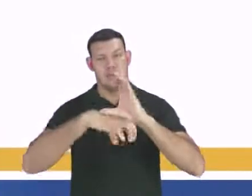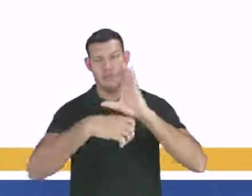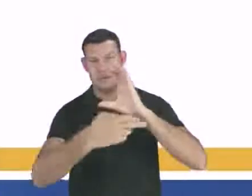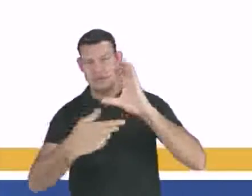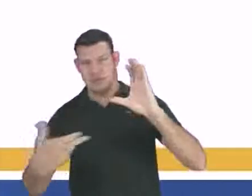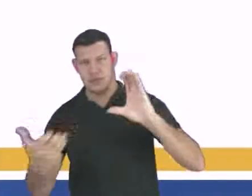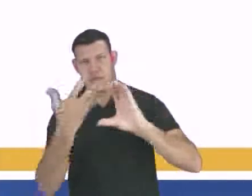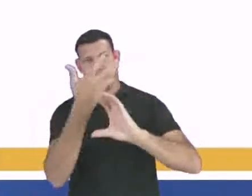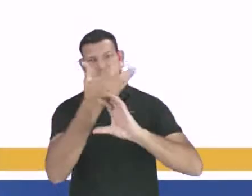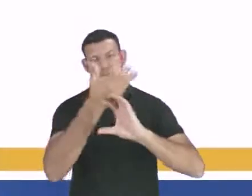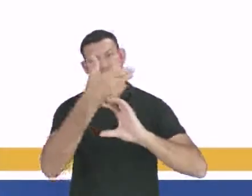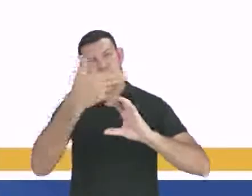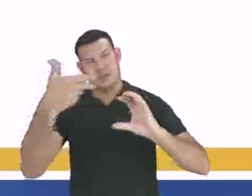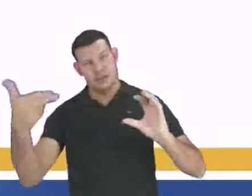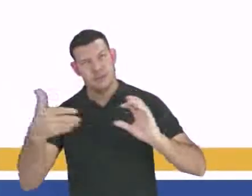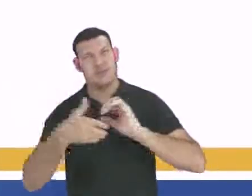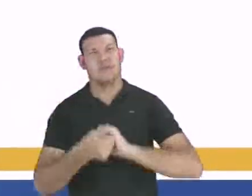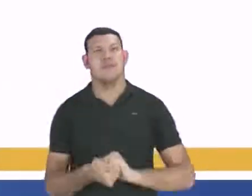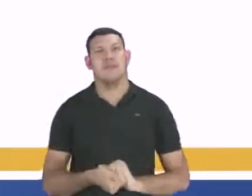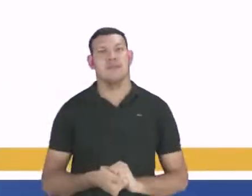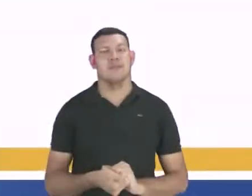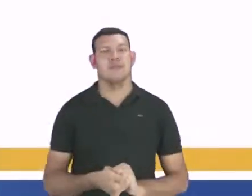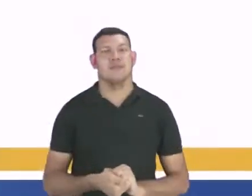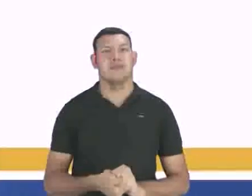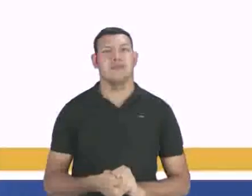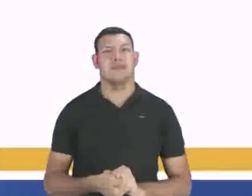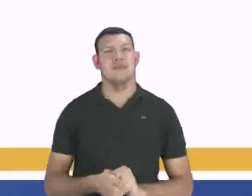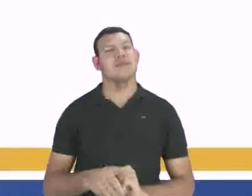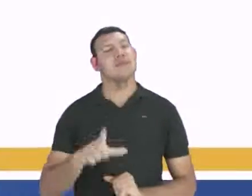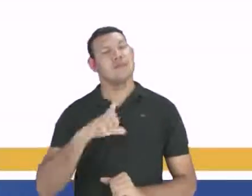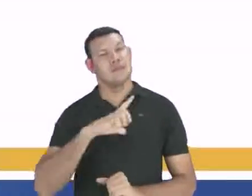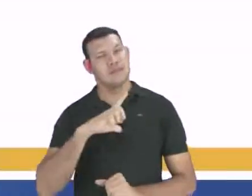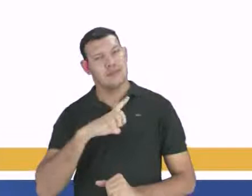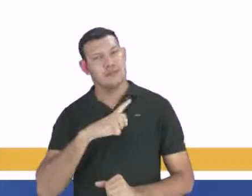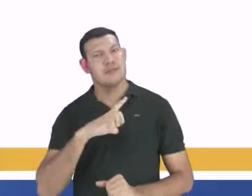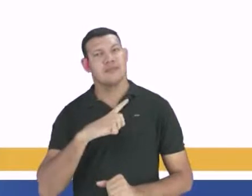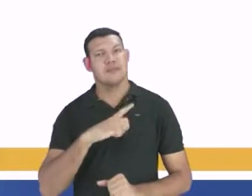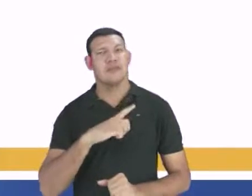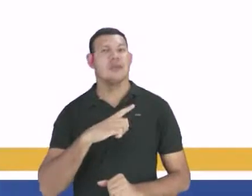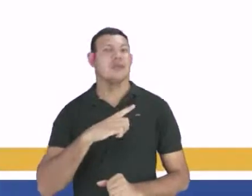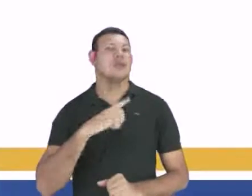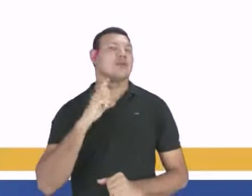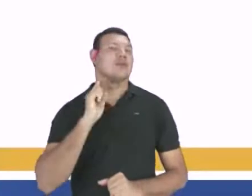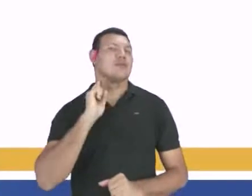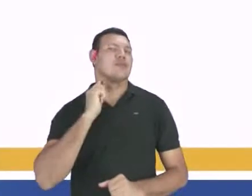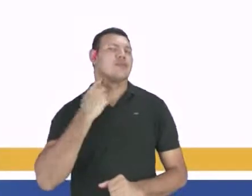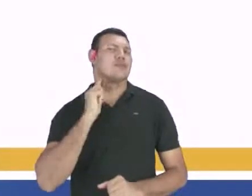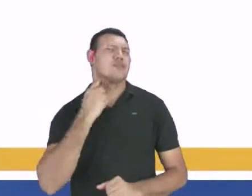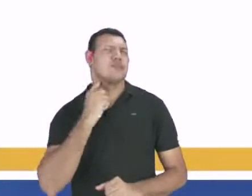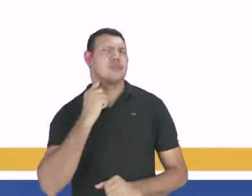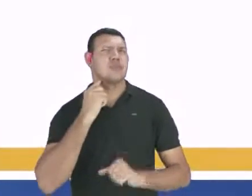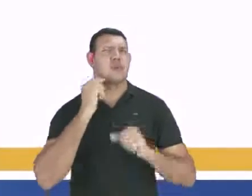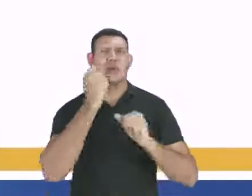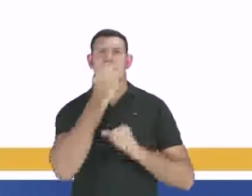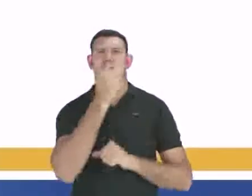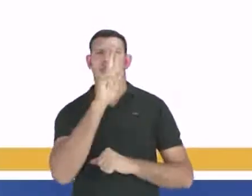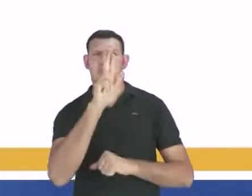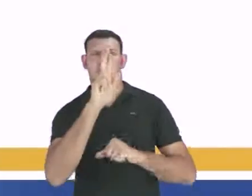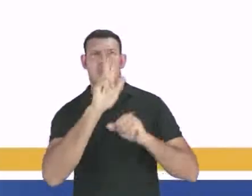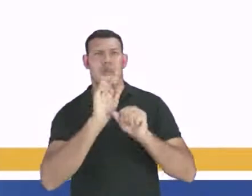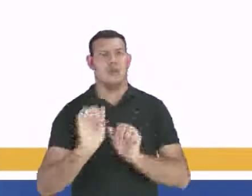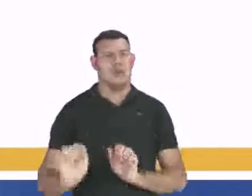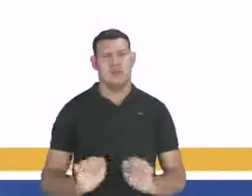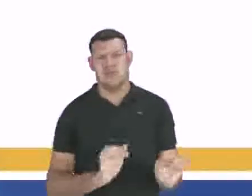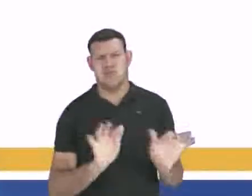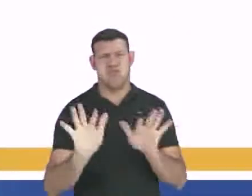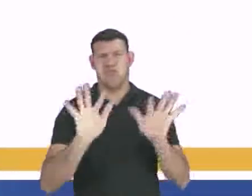ele, né, encostar ali. E tem também a poluição atmosférica, né? Como produto das queimadas, né, da